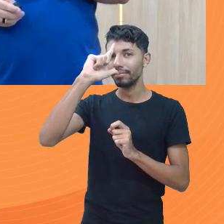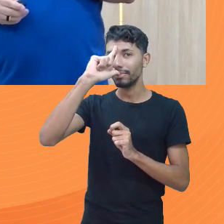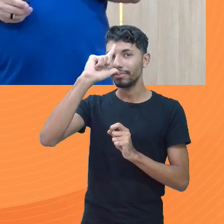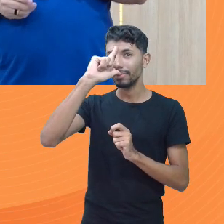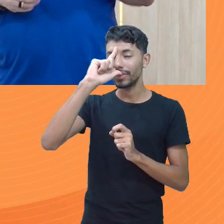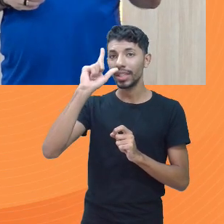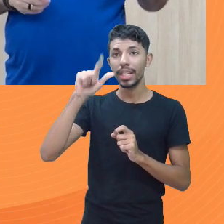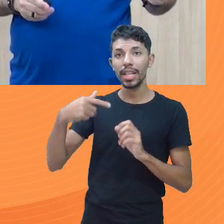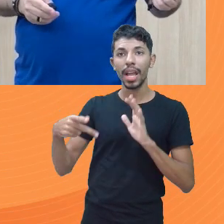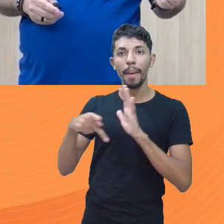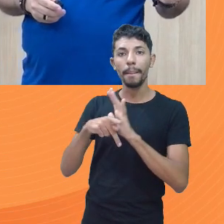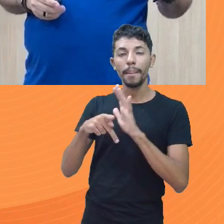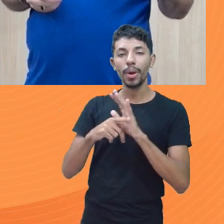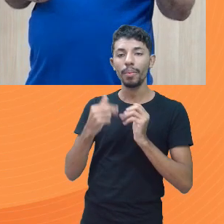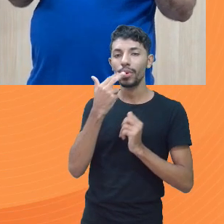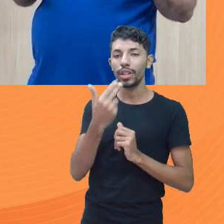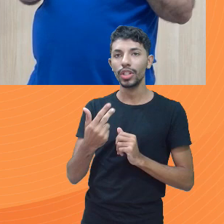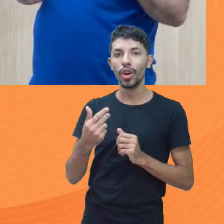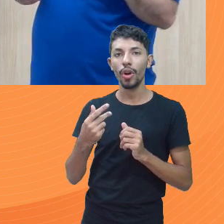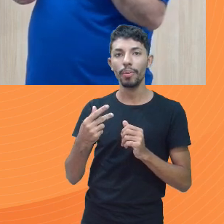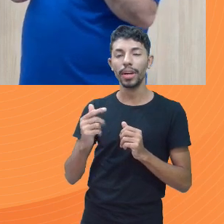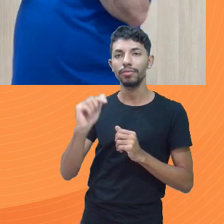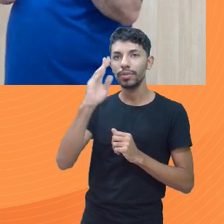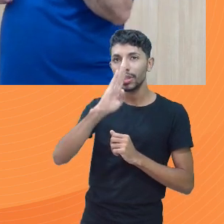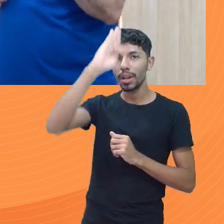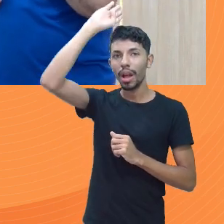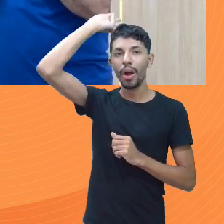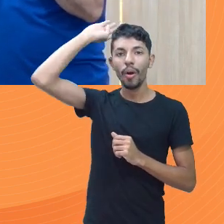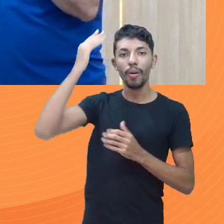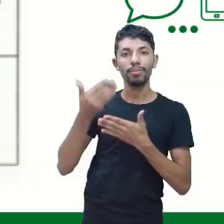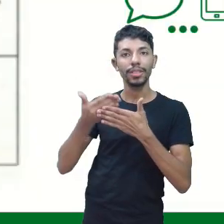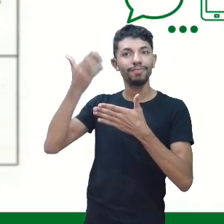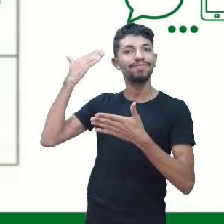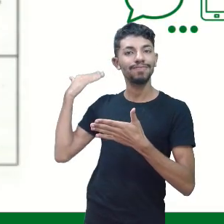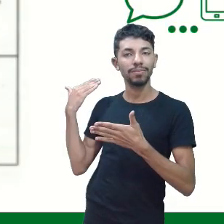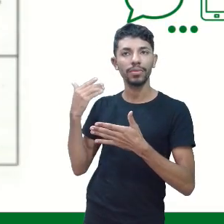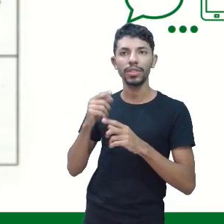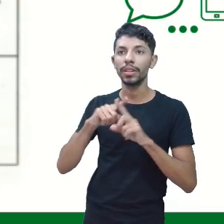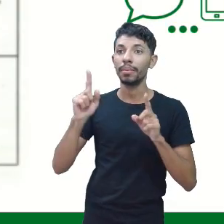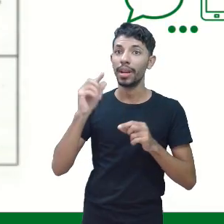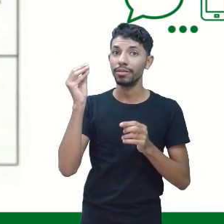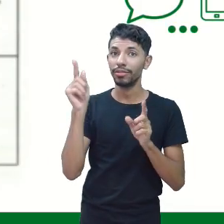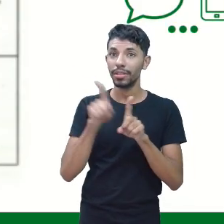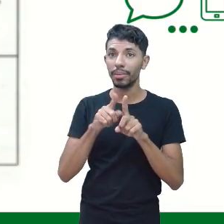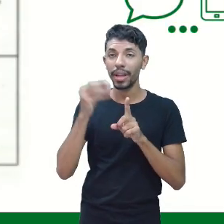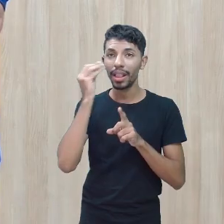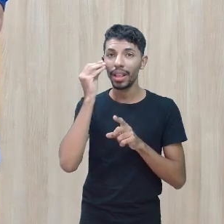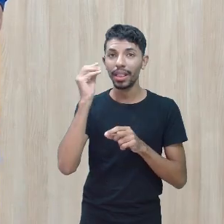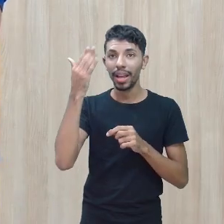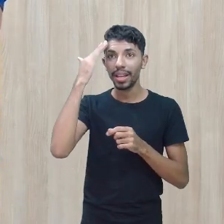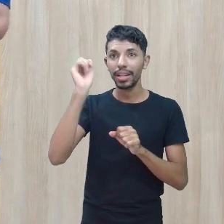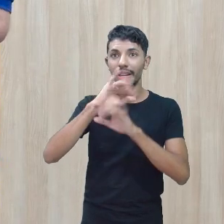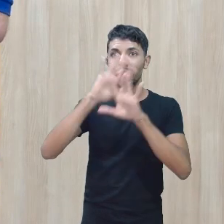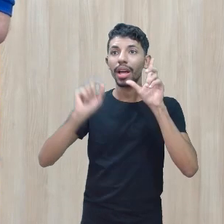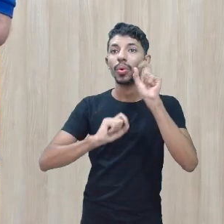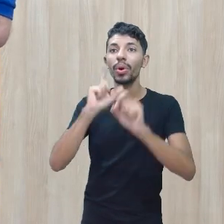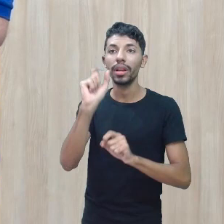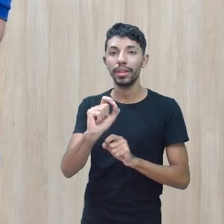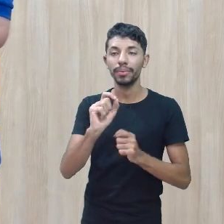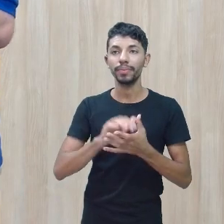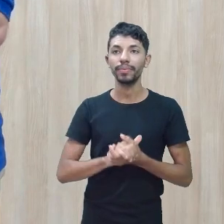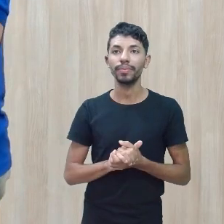romanos. E vamos tentar entender também, vamos dar uma passada aqui,